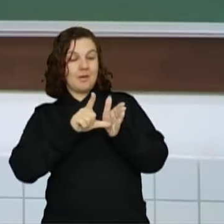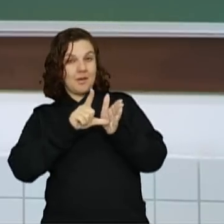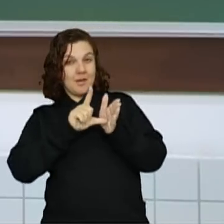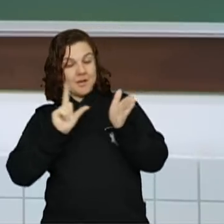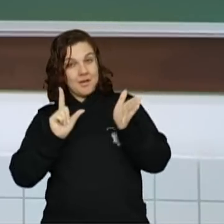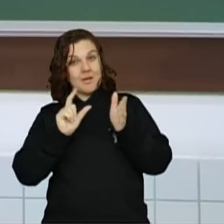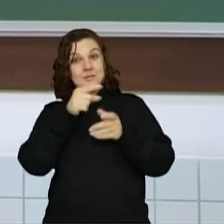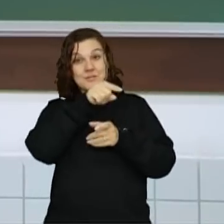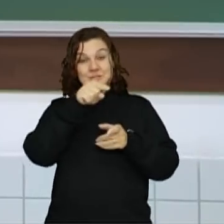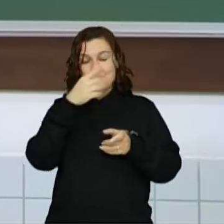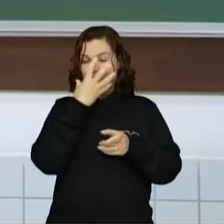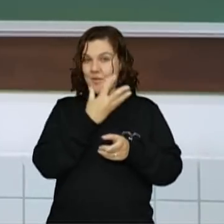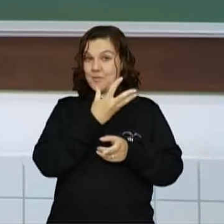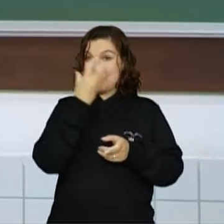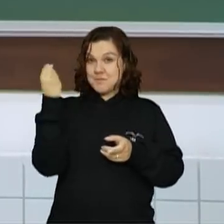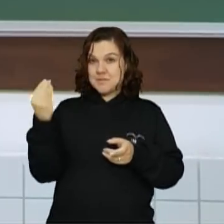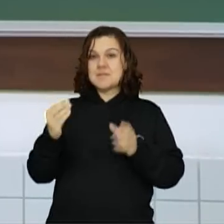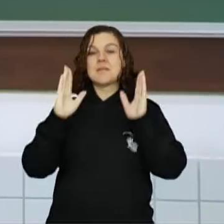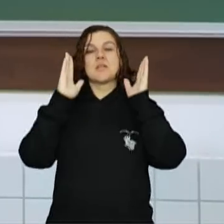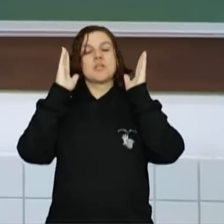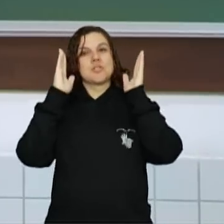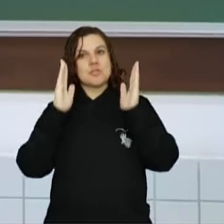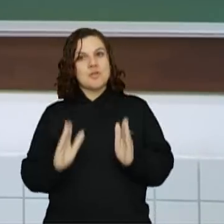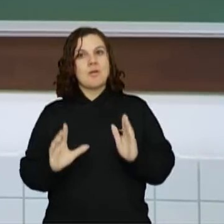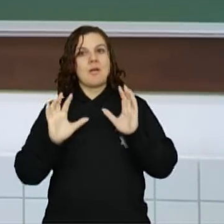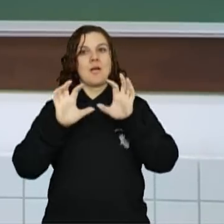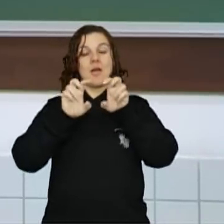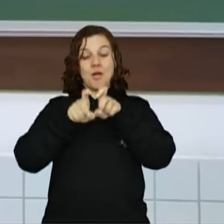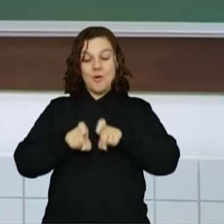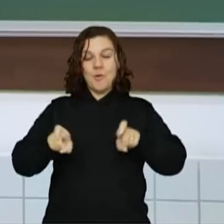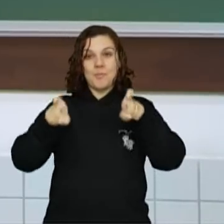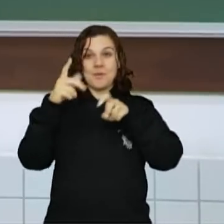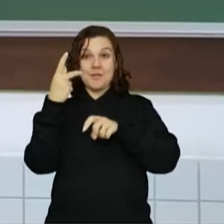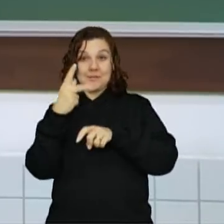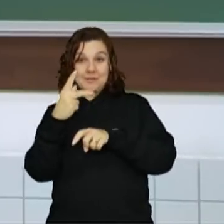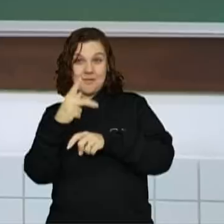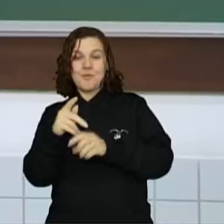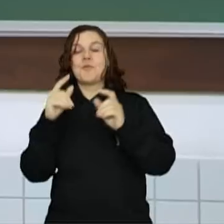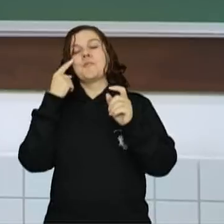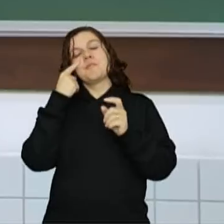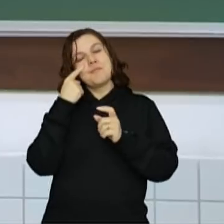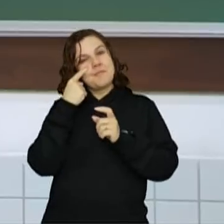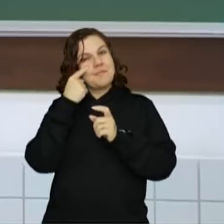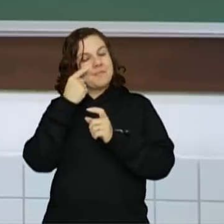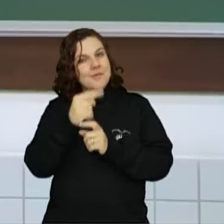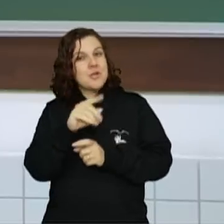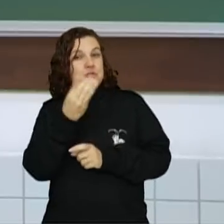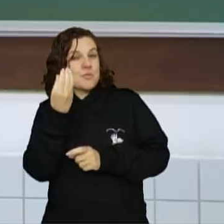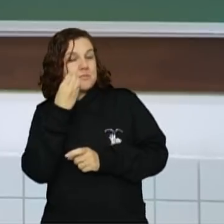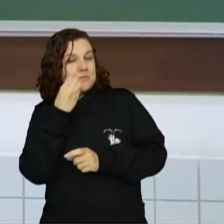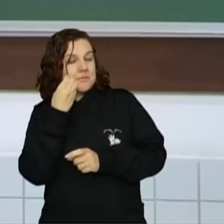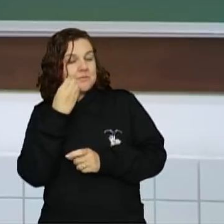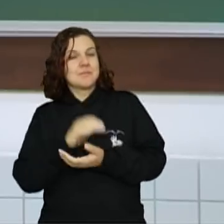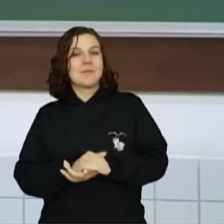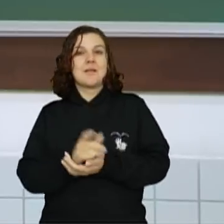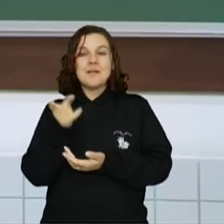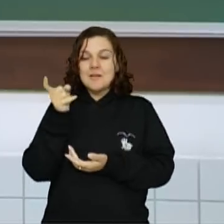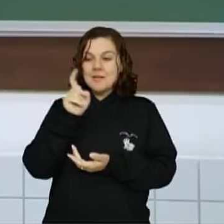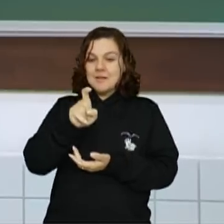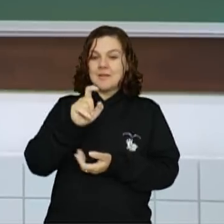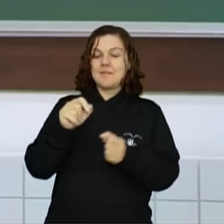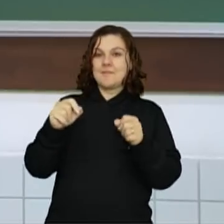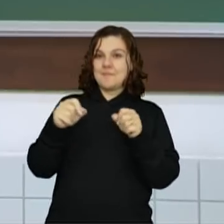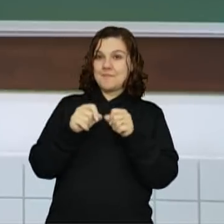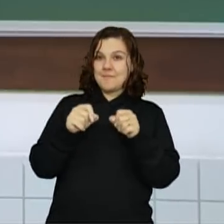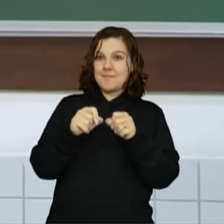iniciar, para não esquecer, né? Já está aí no computador, aí pertinho de você, ou no seu celular, clica